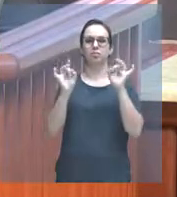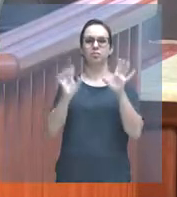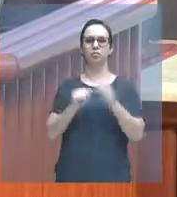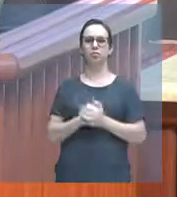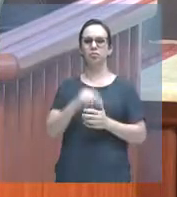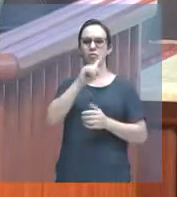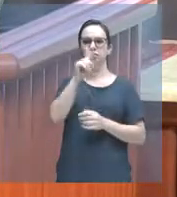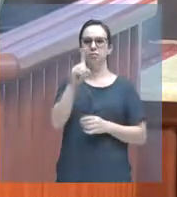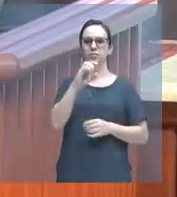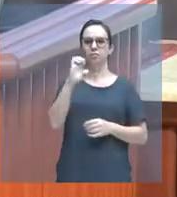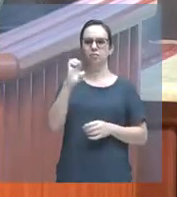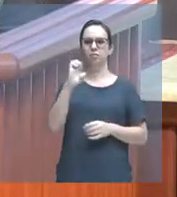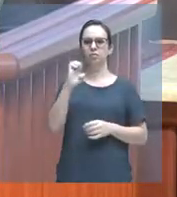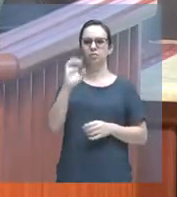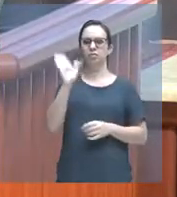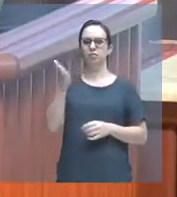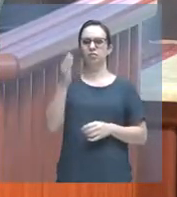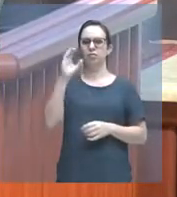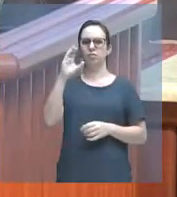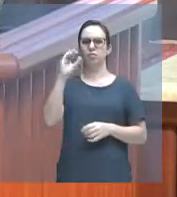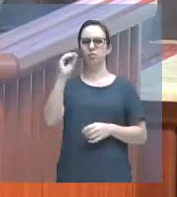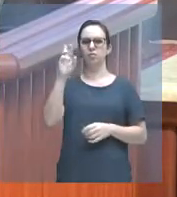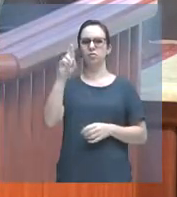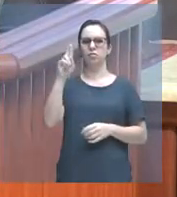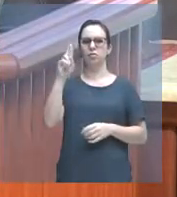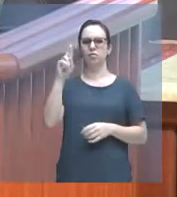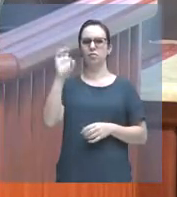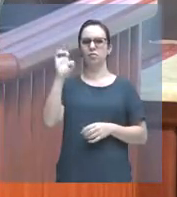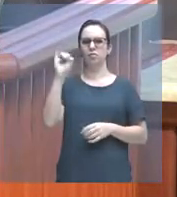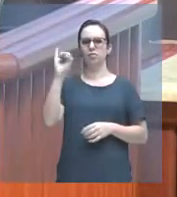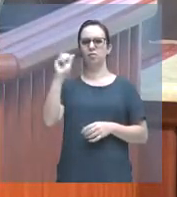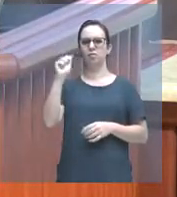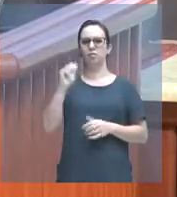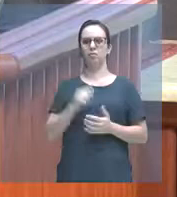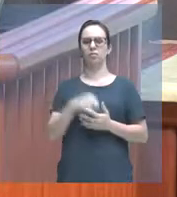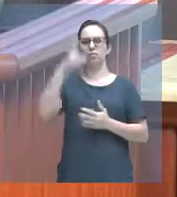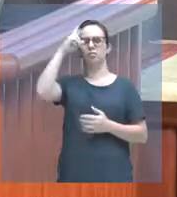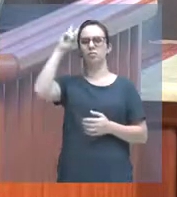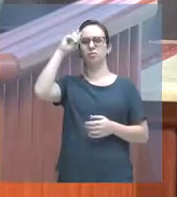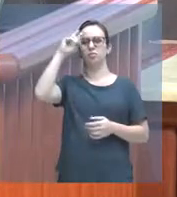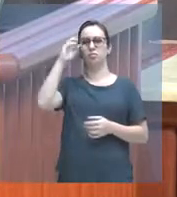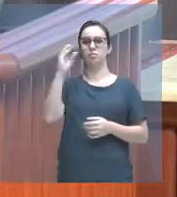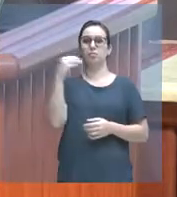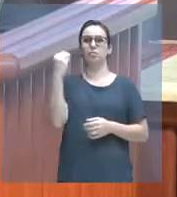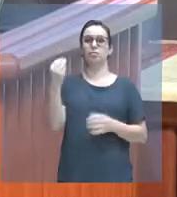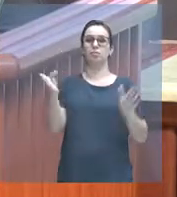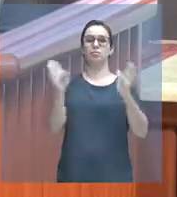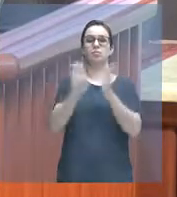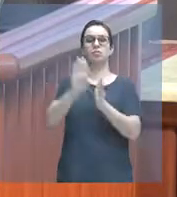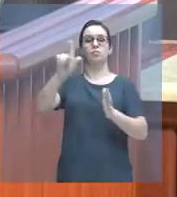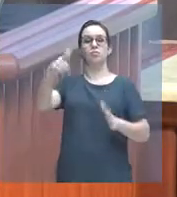me recordo quando eu vim lá de Frutal do Campo em 84. Não conhecia ninguém.